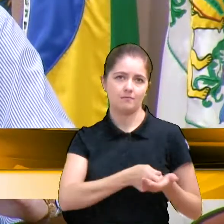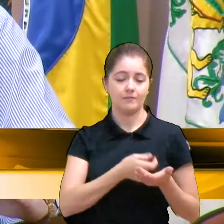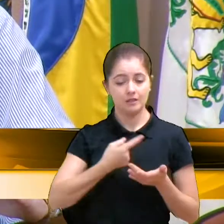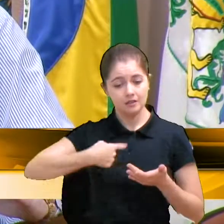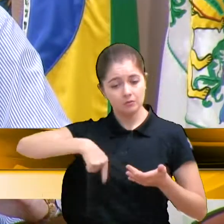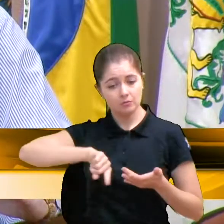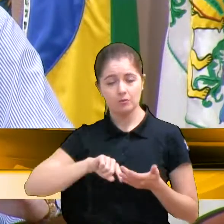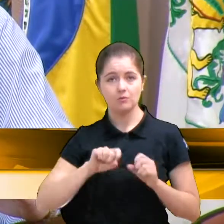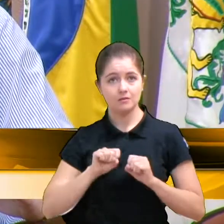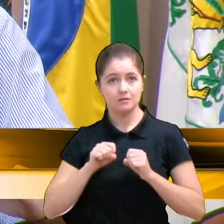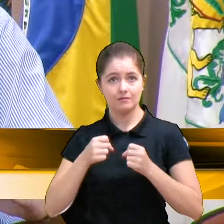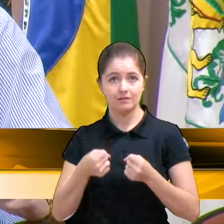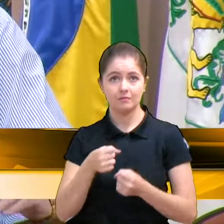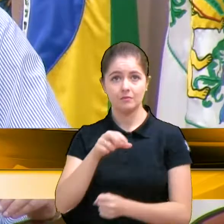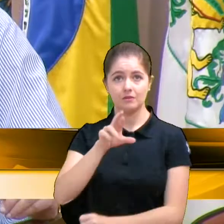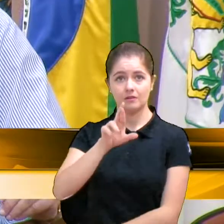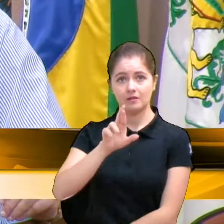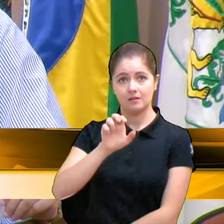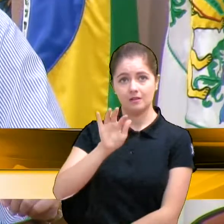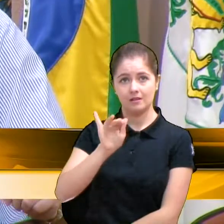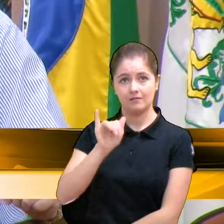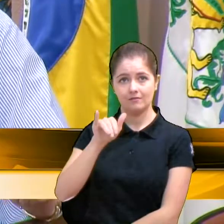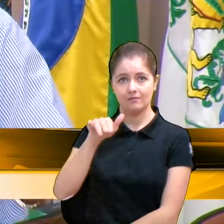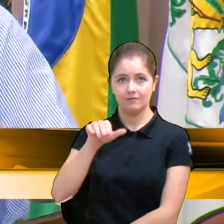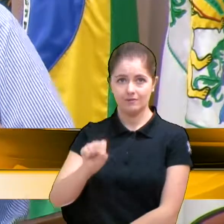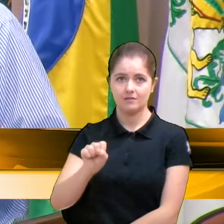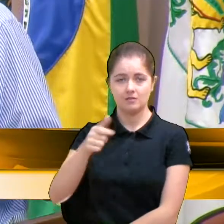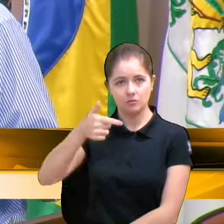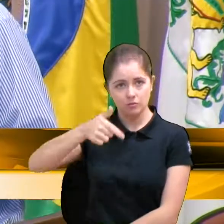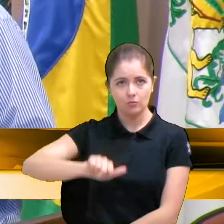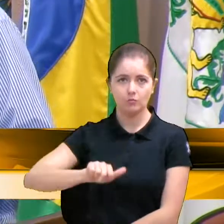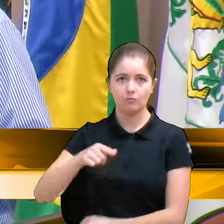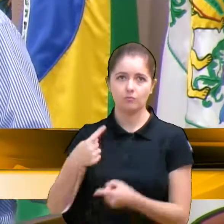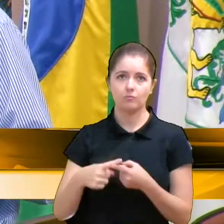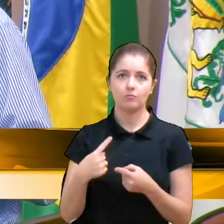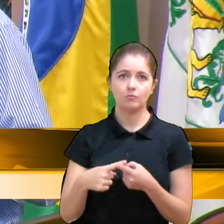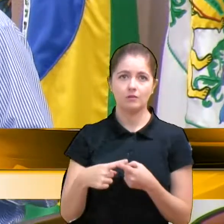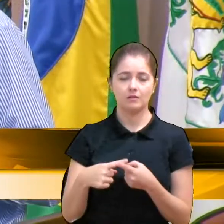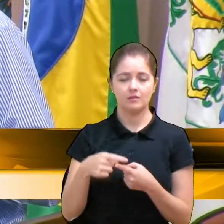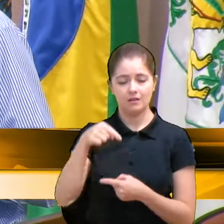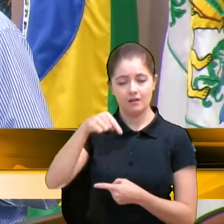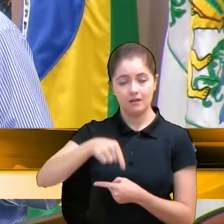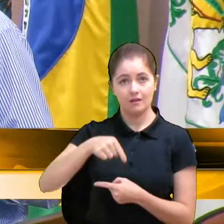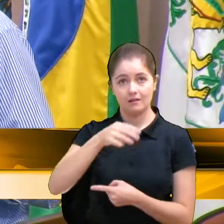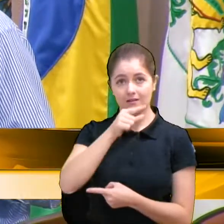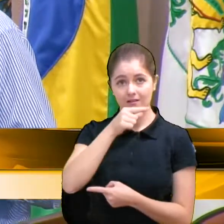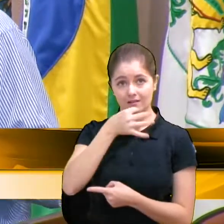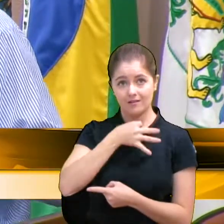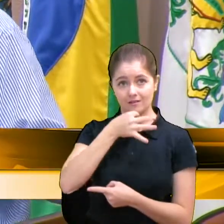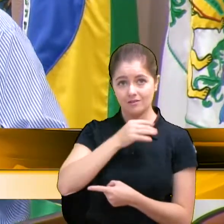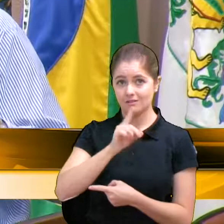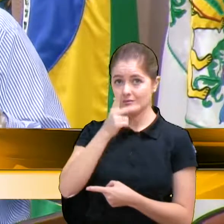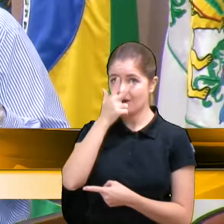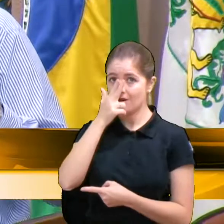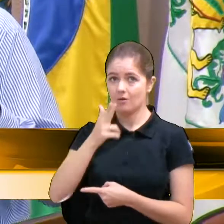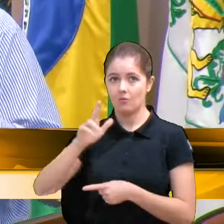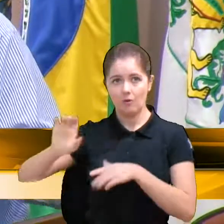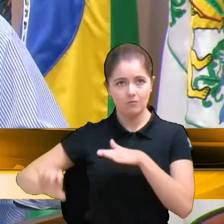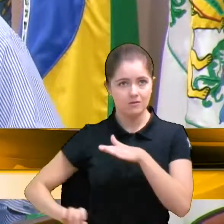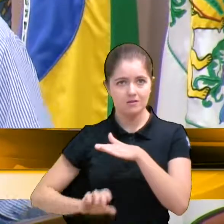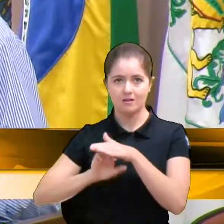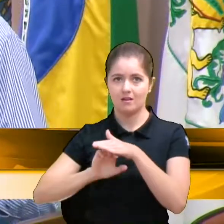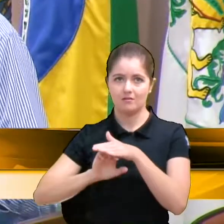implantação do Refis, até porque o município não é o que ocorre no Estado e na União, que existem